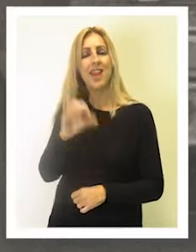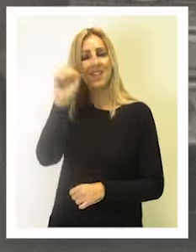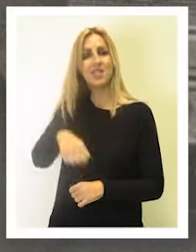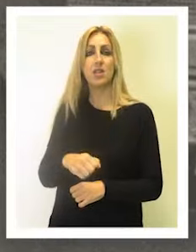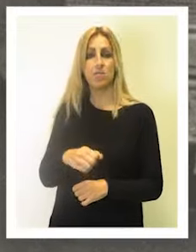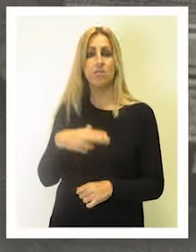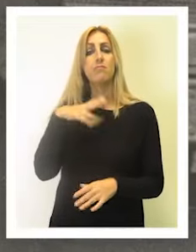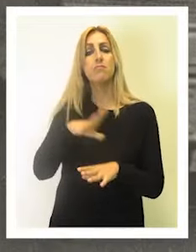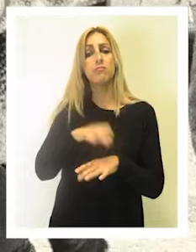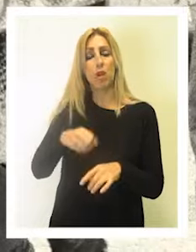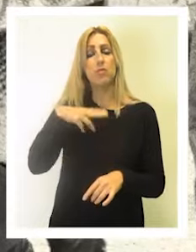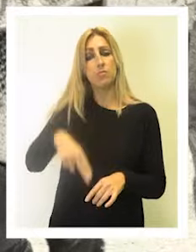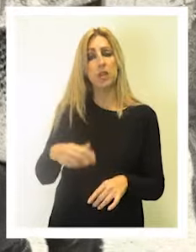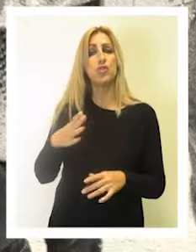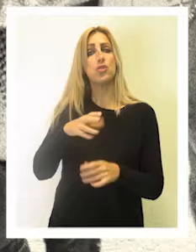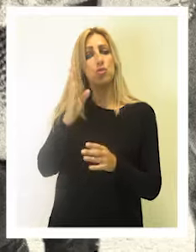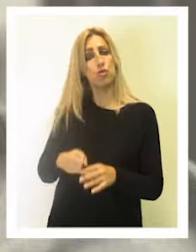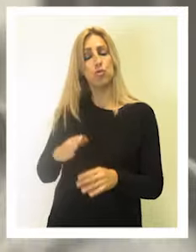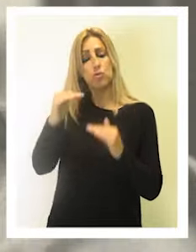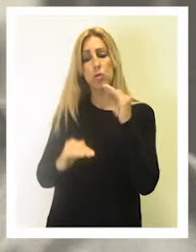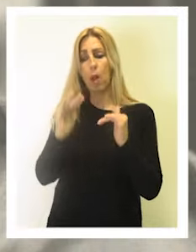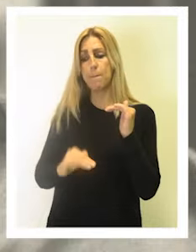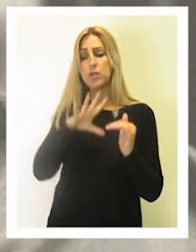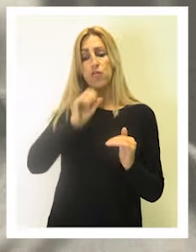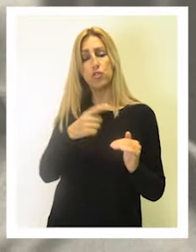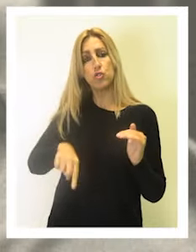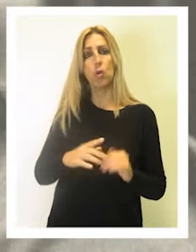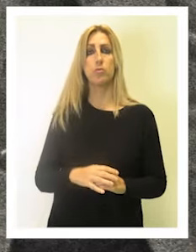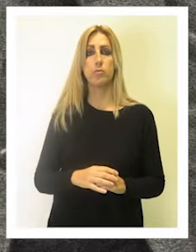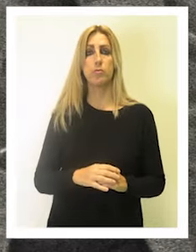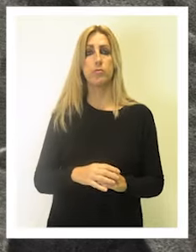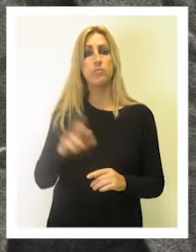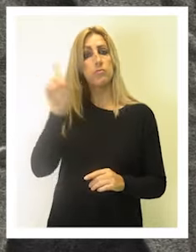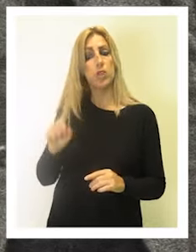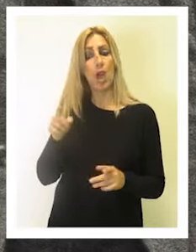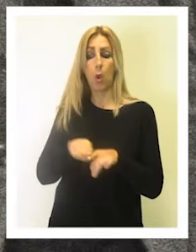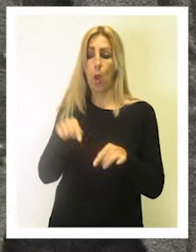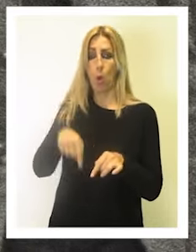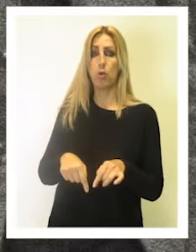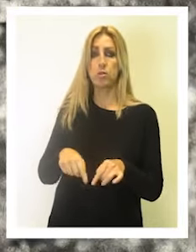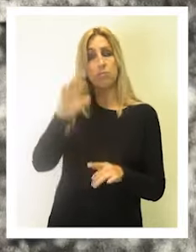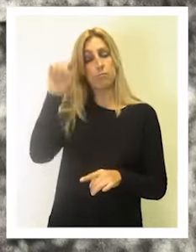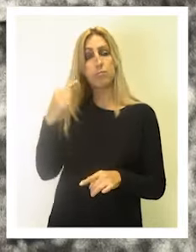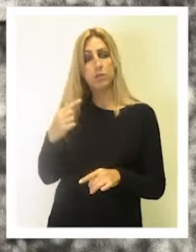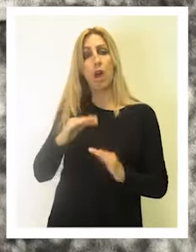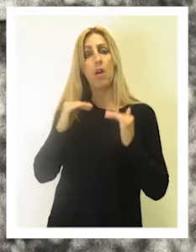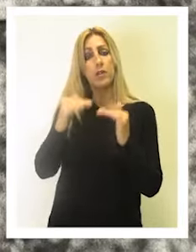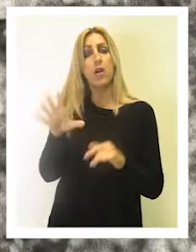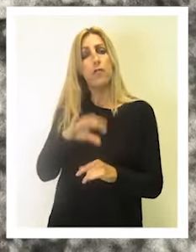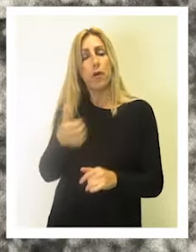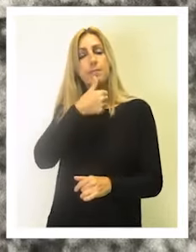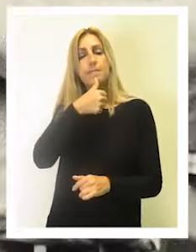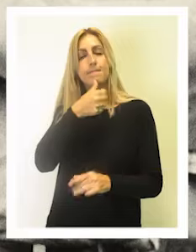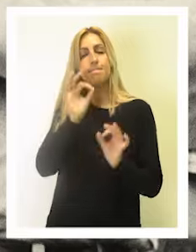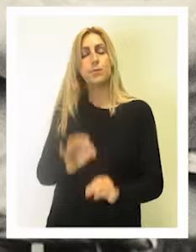gritar sim por um país mais justo e menos desigual para os nossos filhos. Naquele dia, como hoje, sabíamos que tínhamos avançado